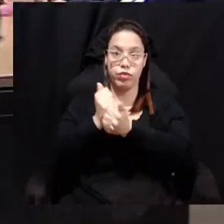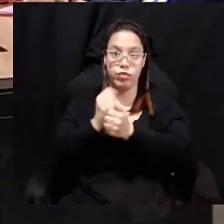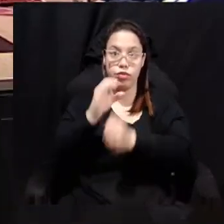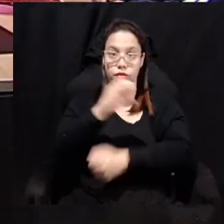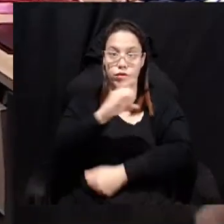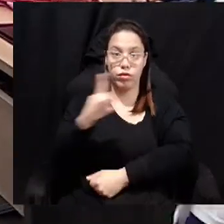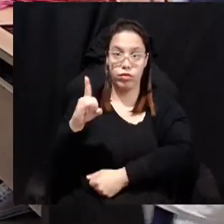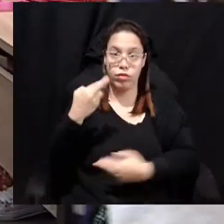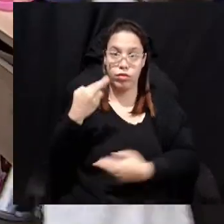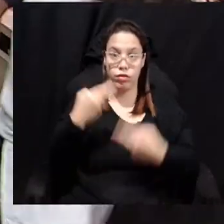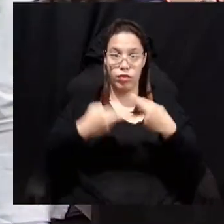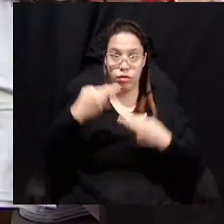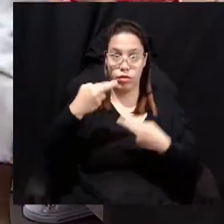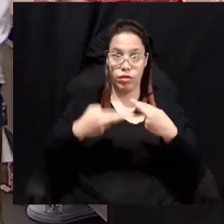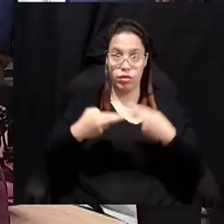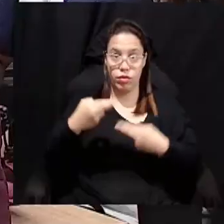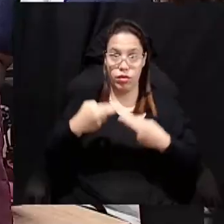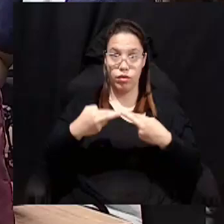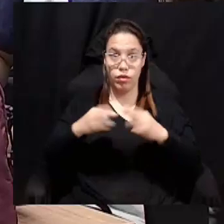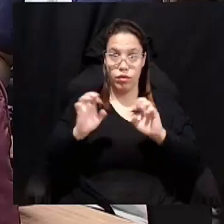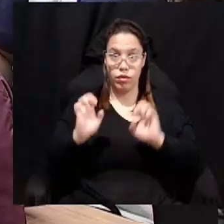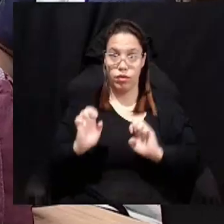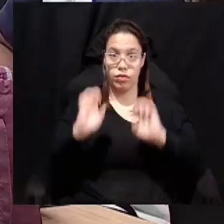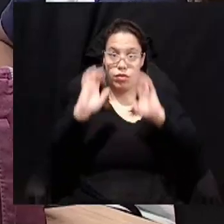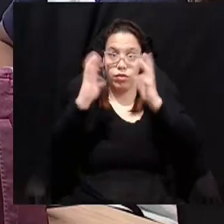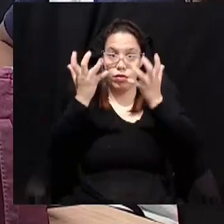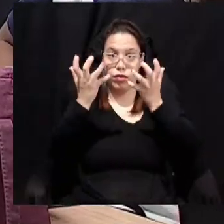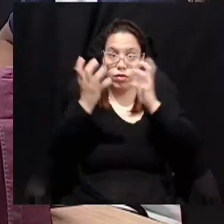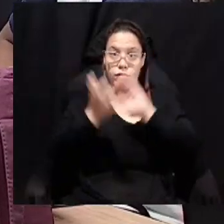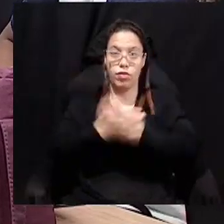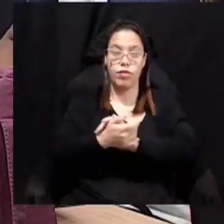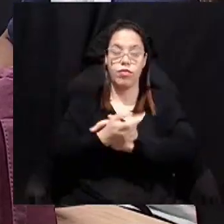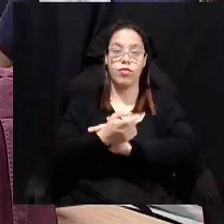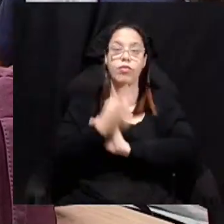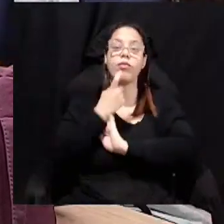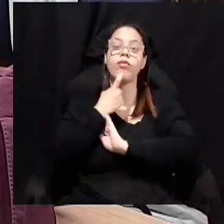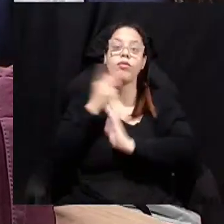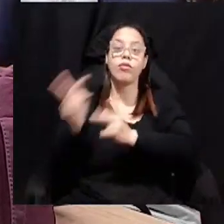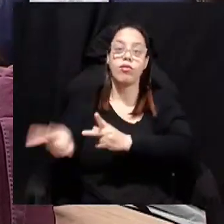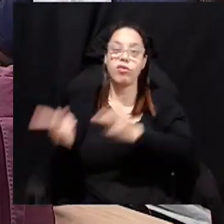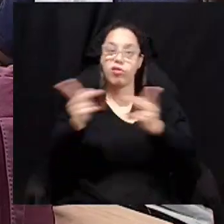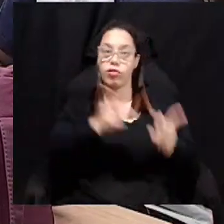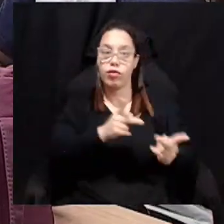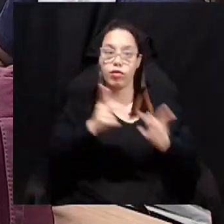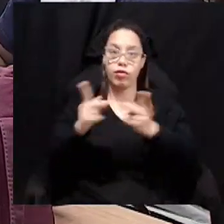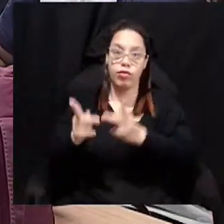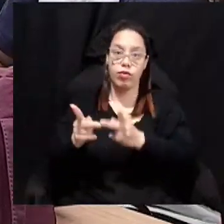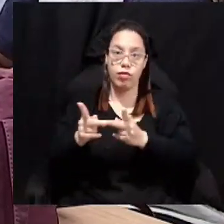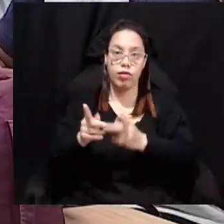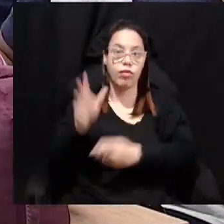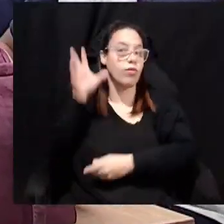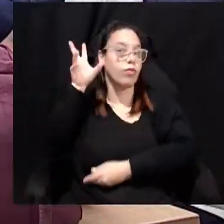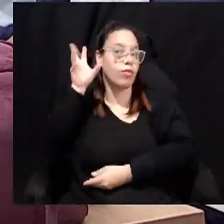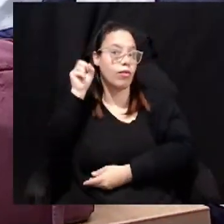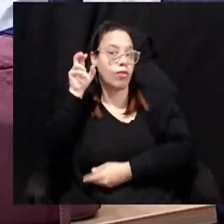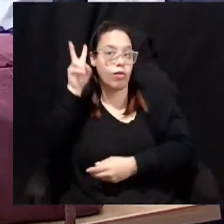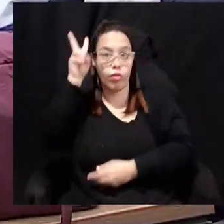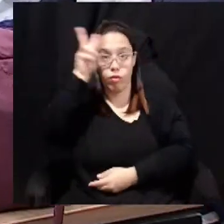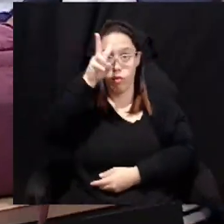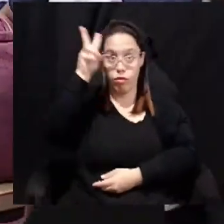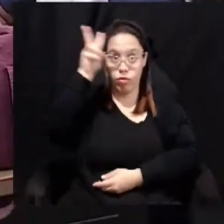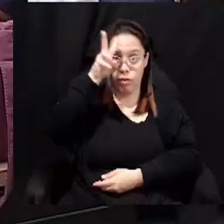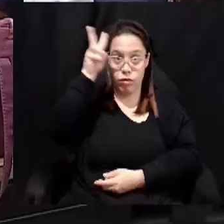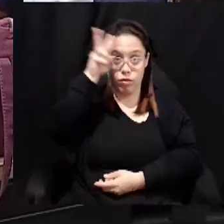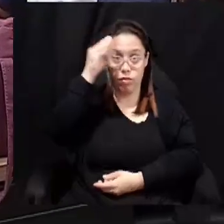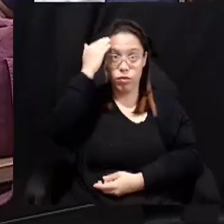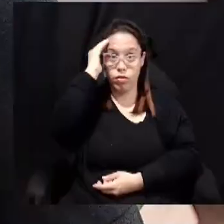Públicas e Cerimonial da Câmara de Campinas. Durante a visita à Casa de Leis, os pequenos ouviram uma contação de história para entender melhor